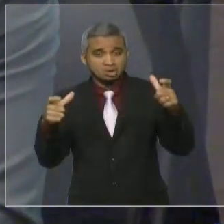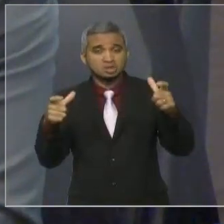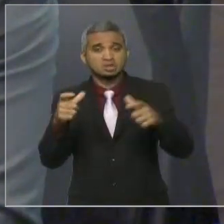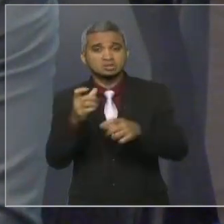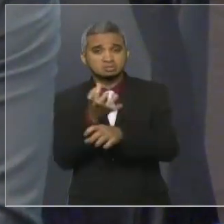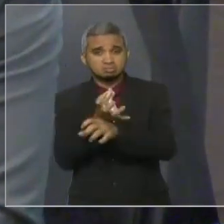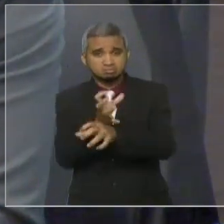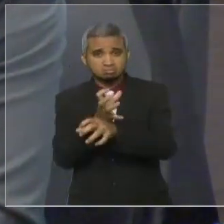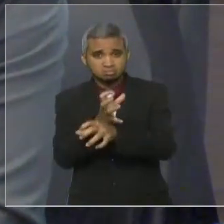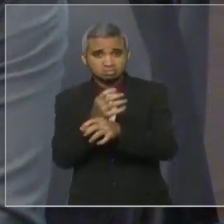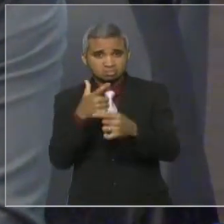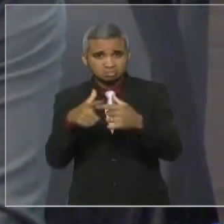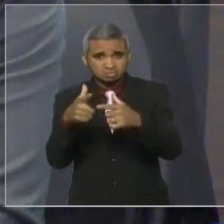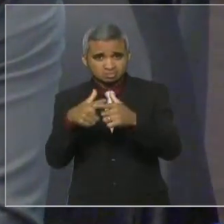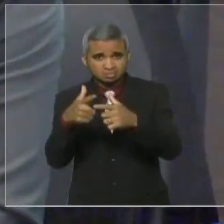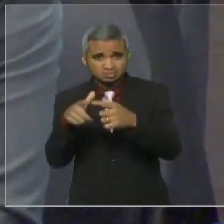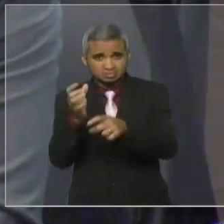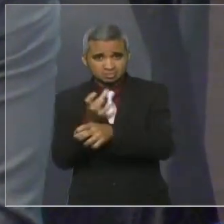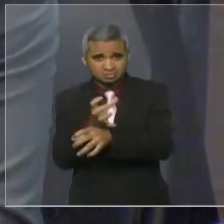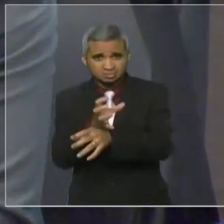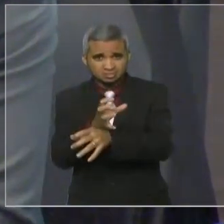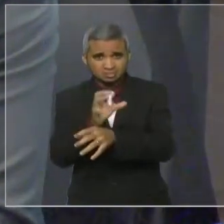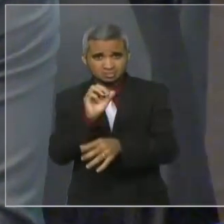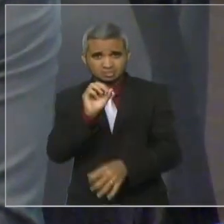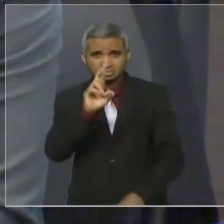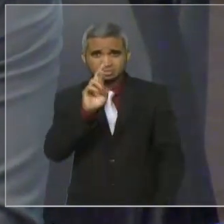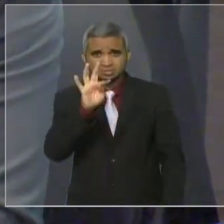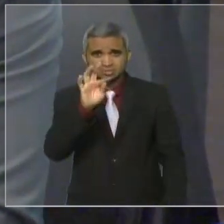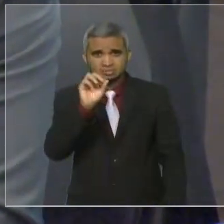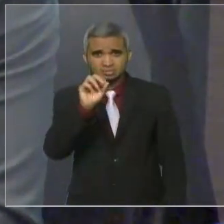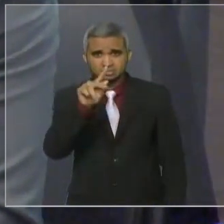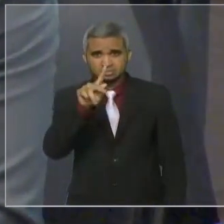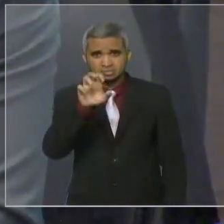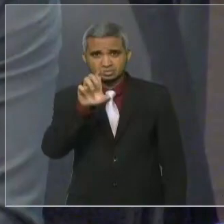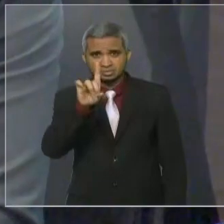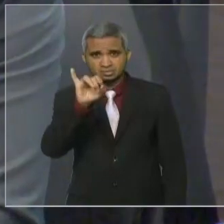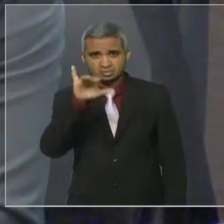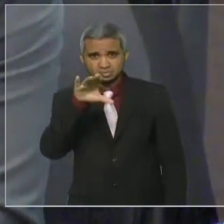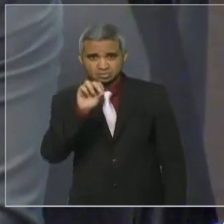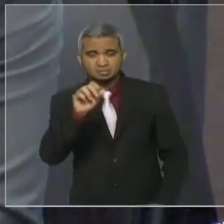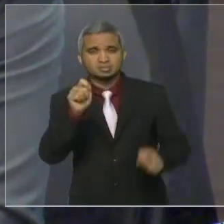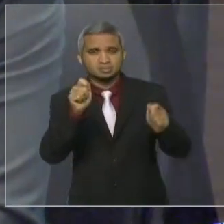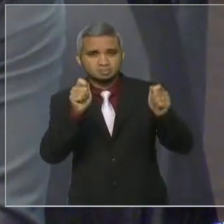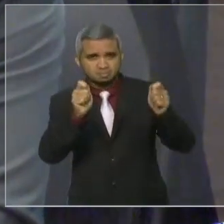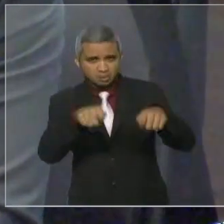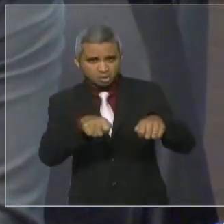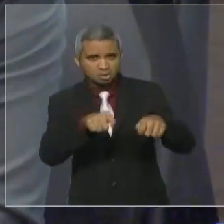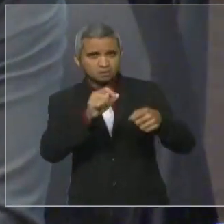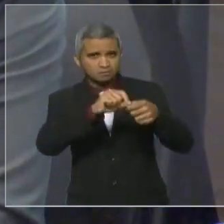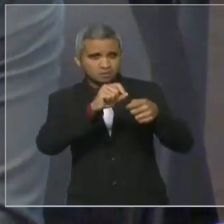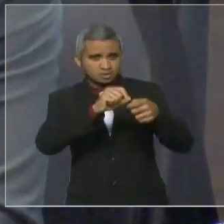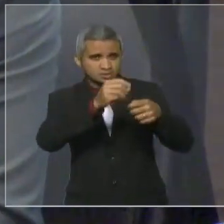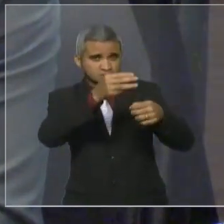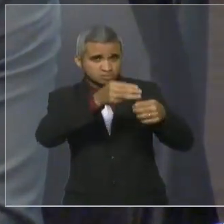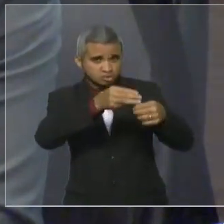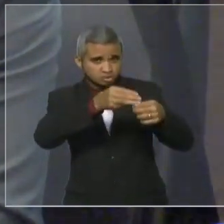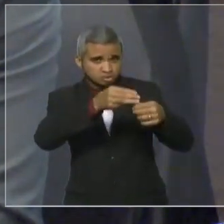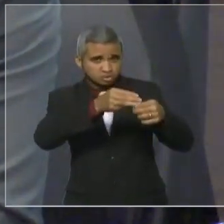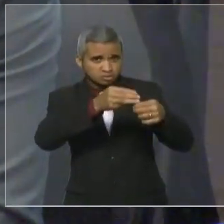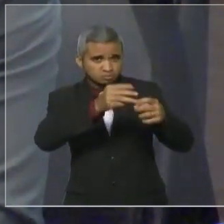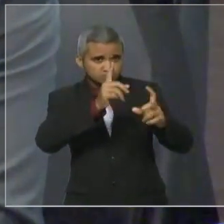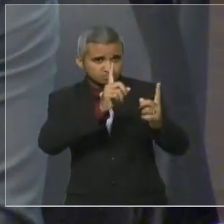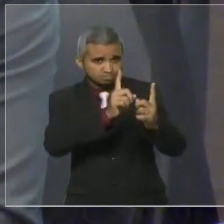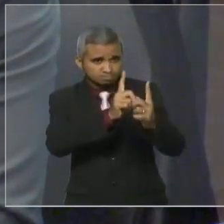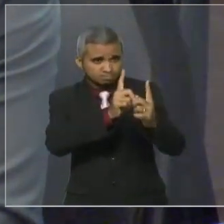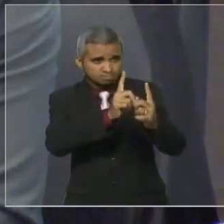ortopédicos, eles podem ser feitos no município, aguardar para ser transferidos pela manhã, como normalmente se